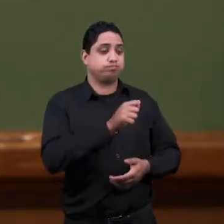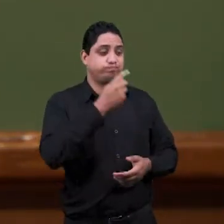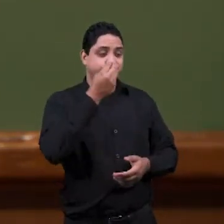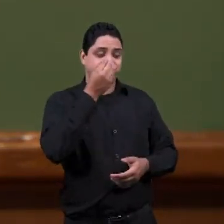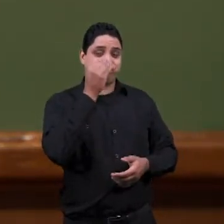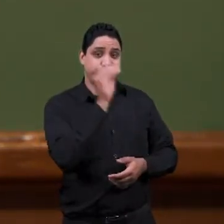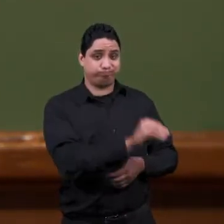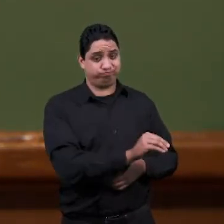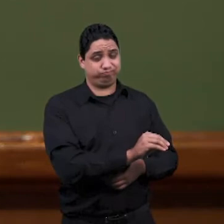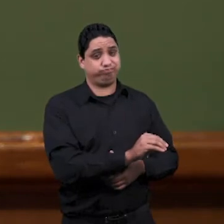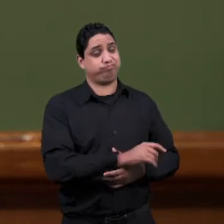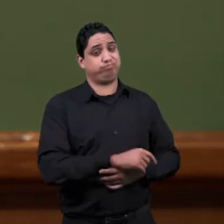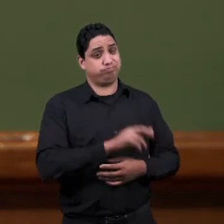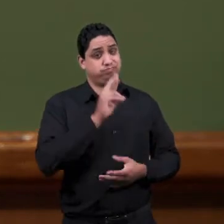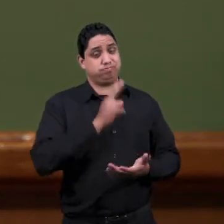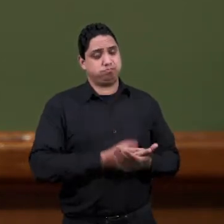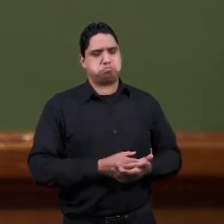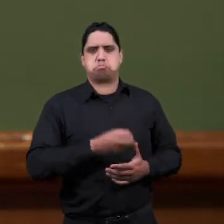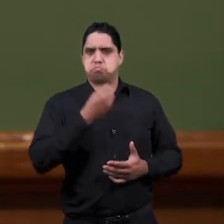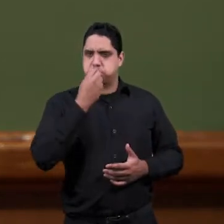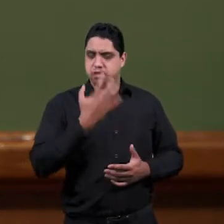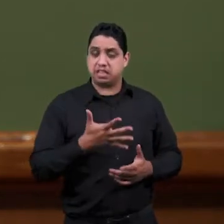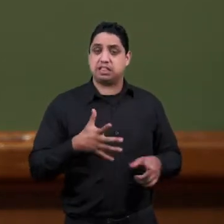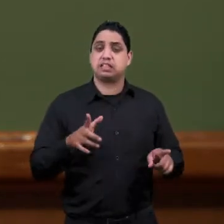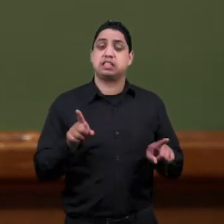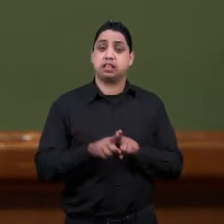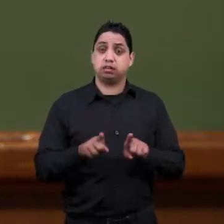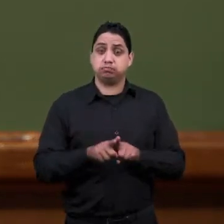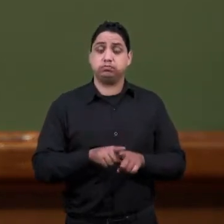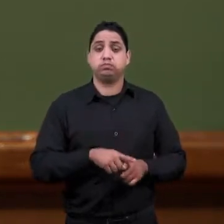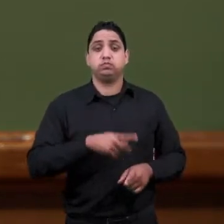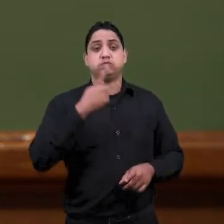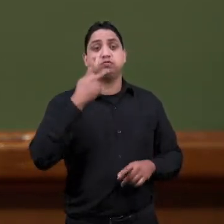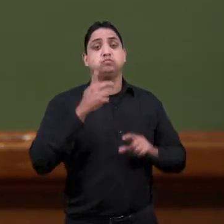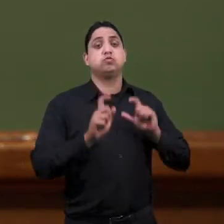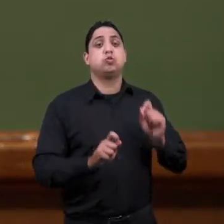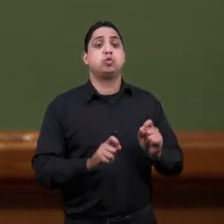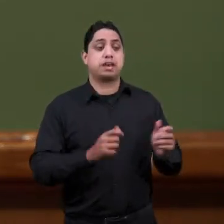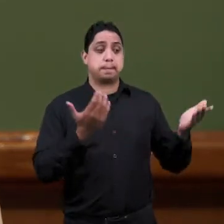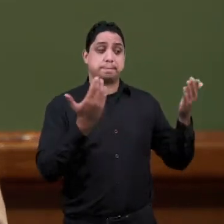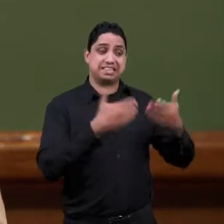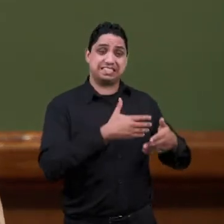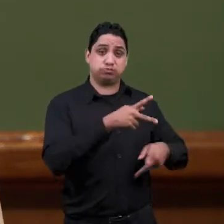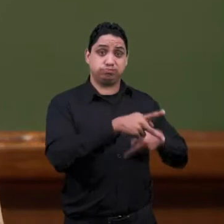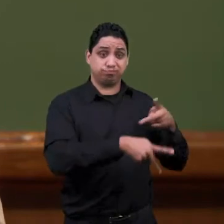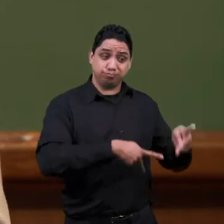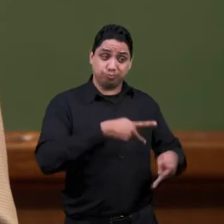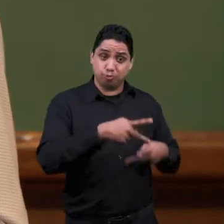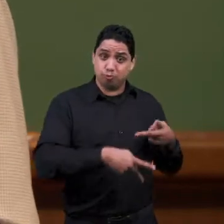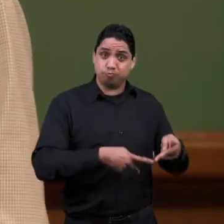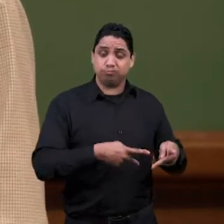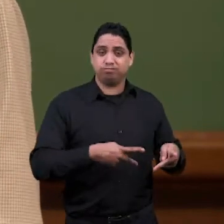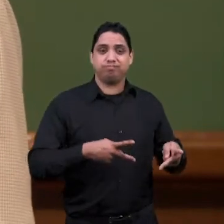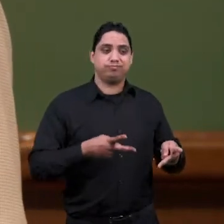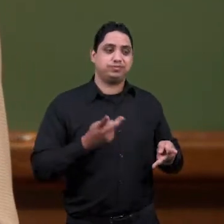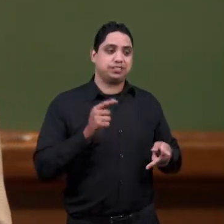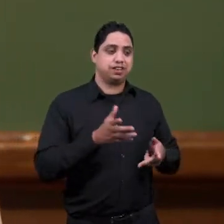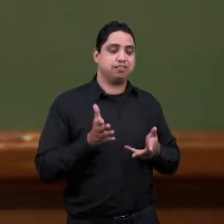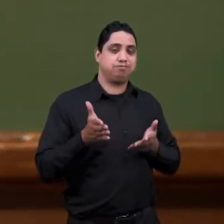foi rejeitado. Muito bem colocado pelo irmão. E ainda mais, diante dos homens,